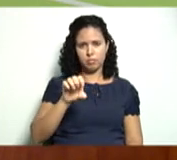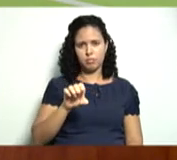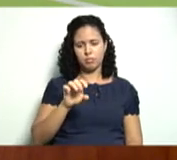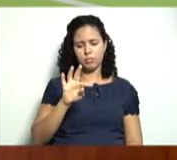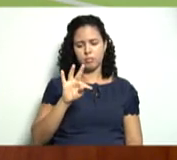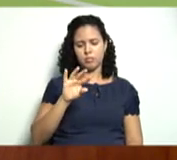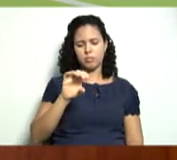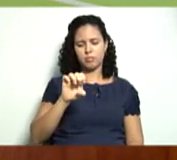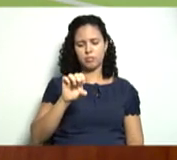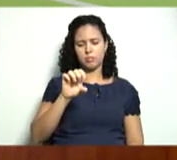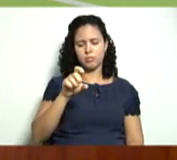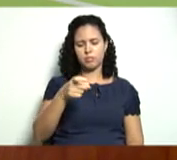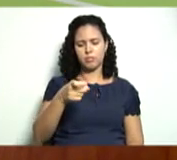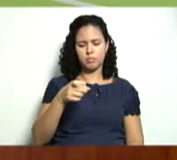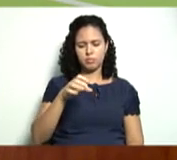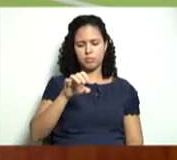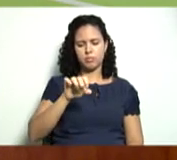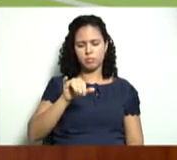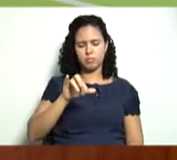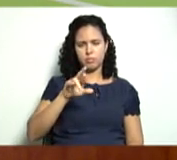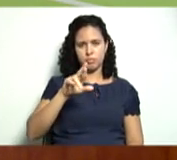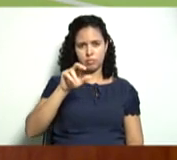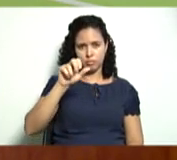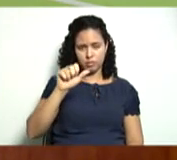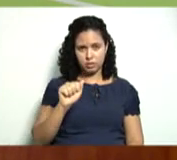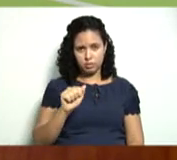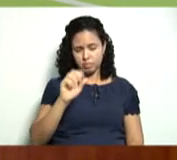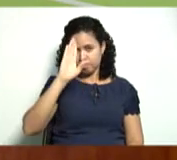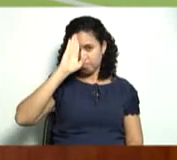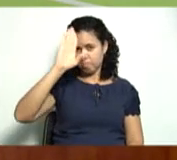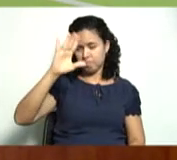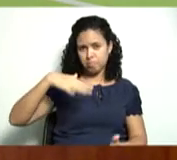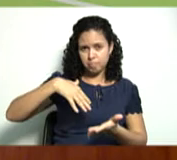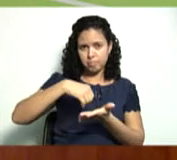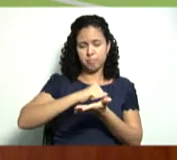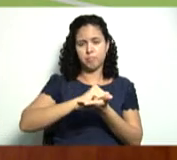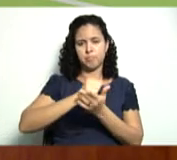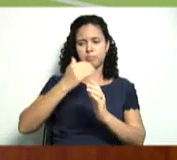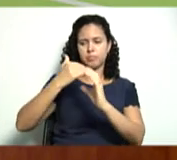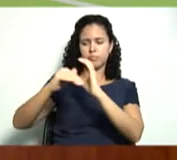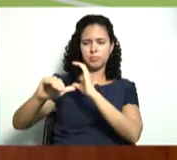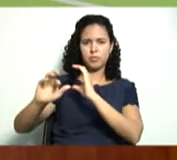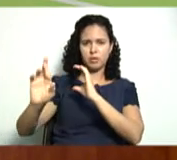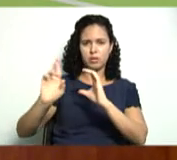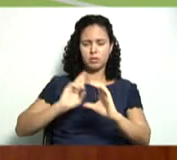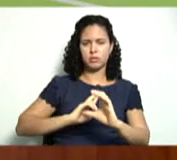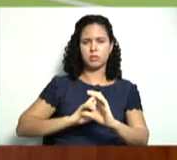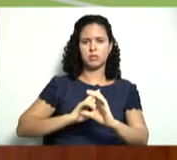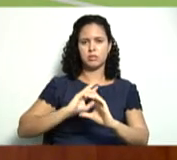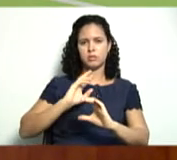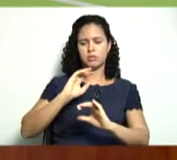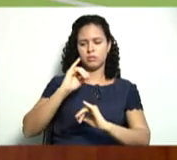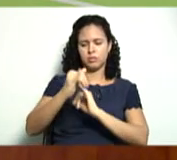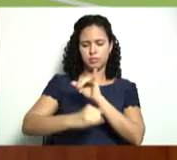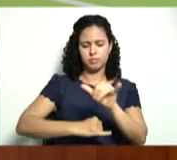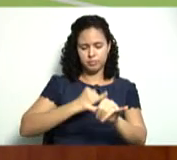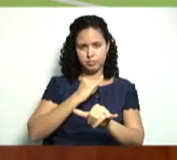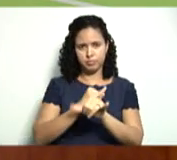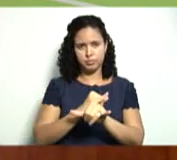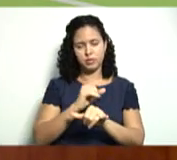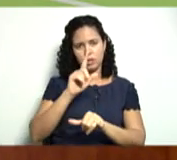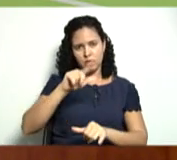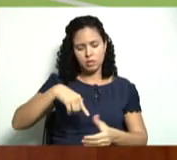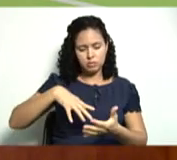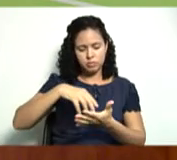professor estão falando que o principal protocolo para utilização não é de envio e recebimento de dados na internet é o